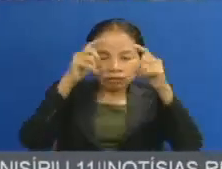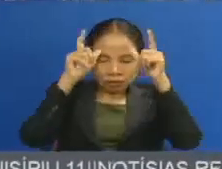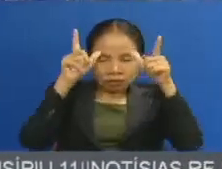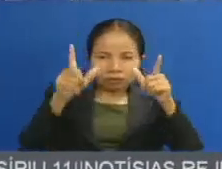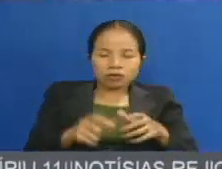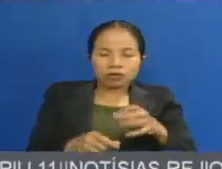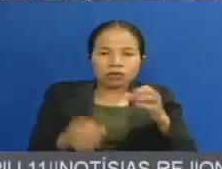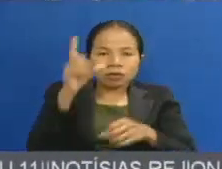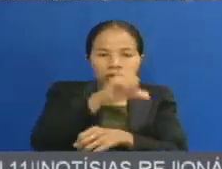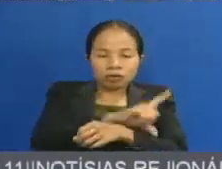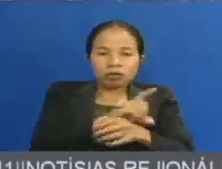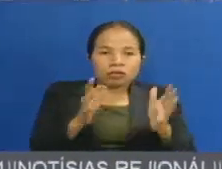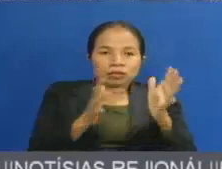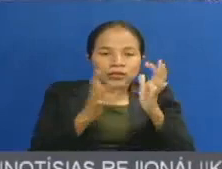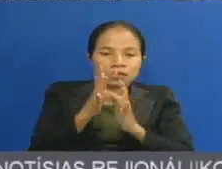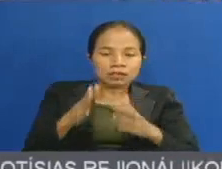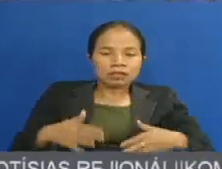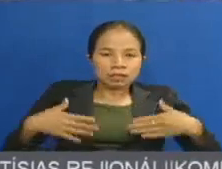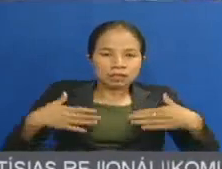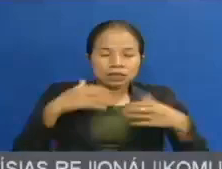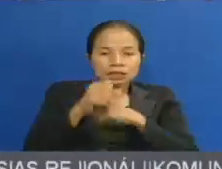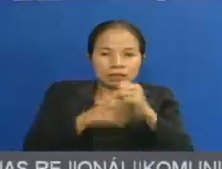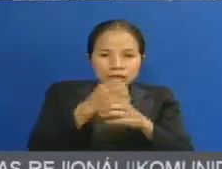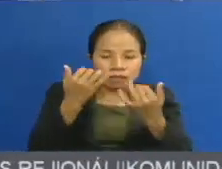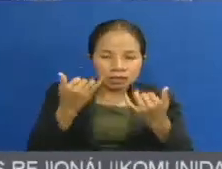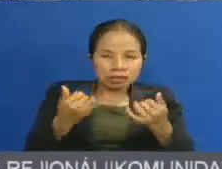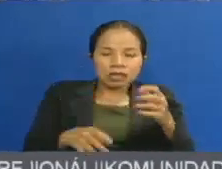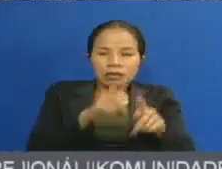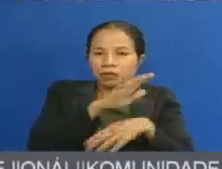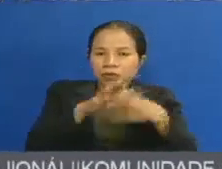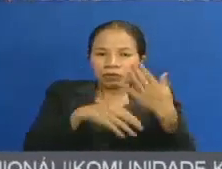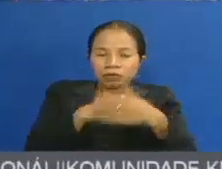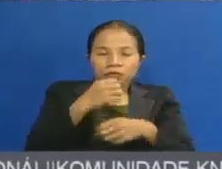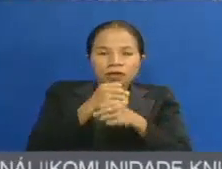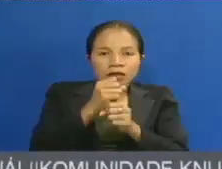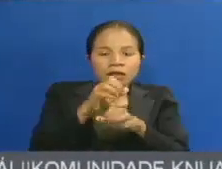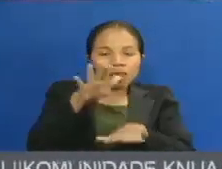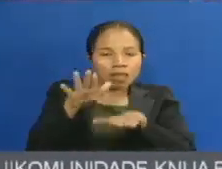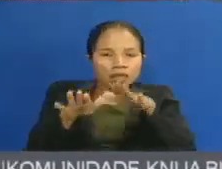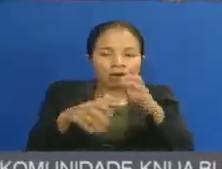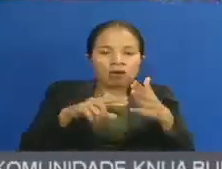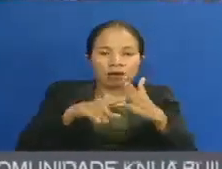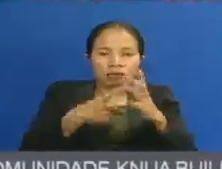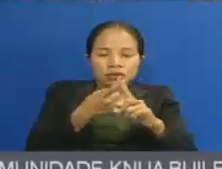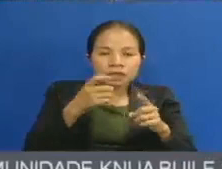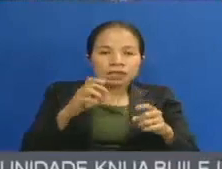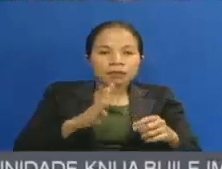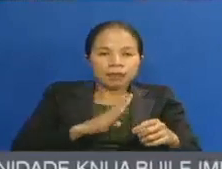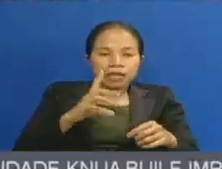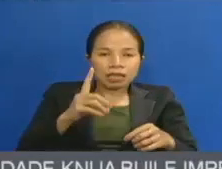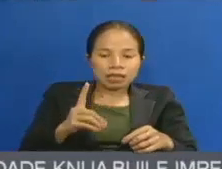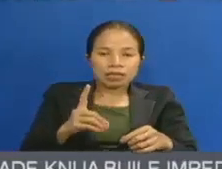Entretanto, loron corpo de Cristo batinang idane, sarani sira halau procissão, a huhusi igreja balidi batoo